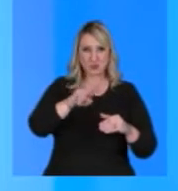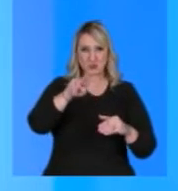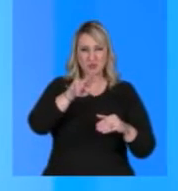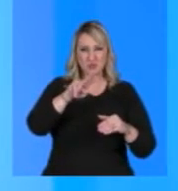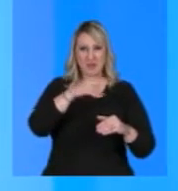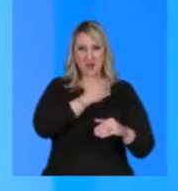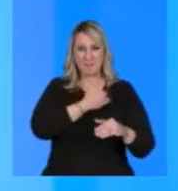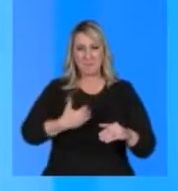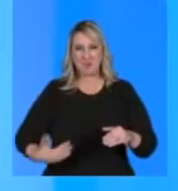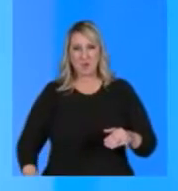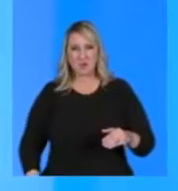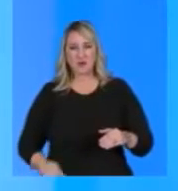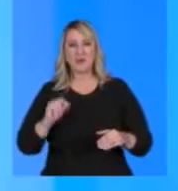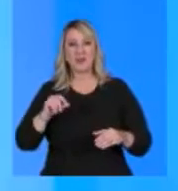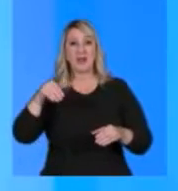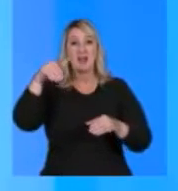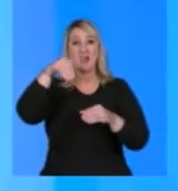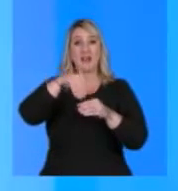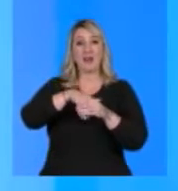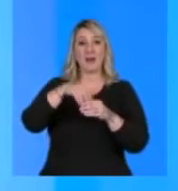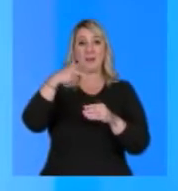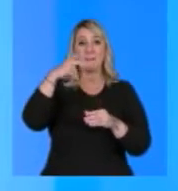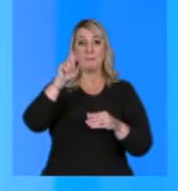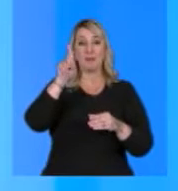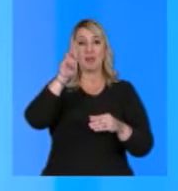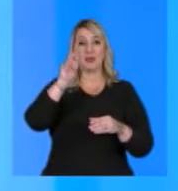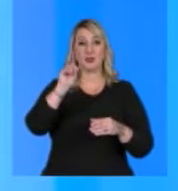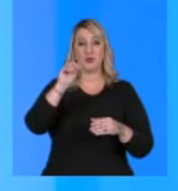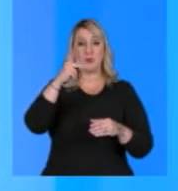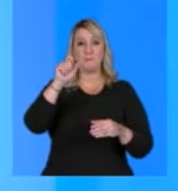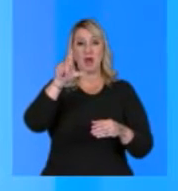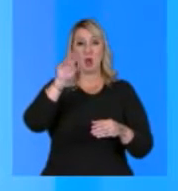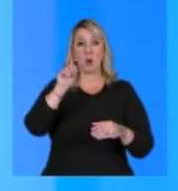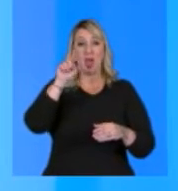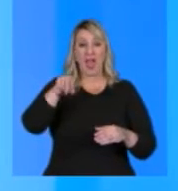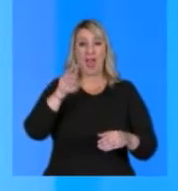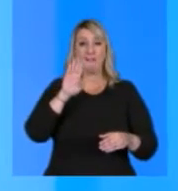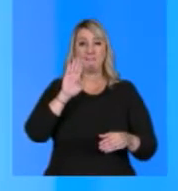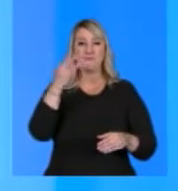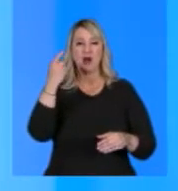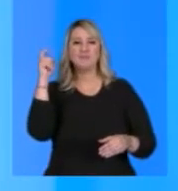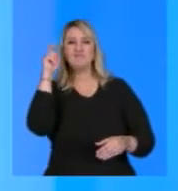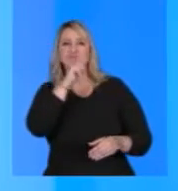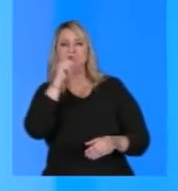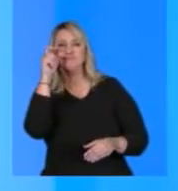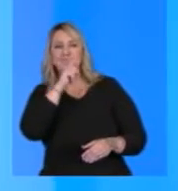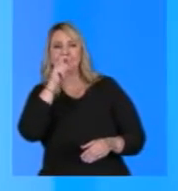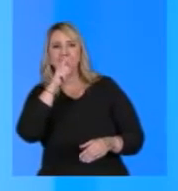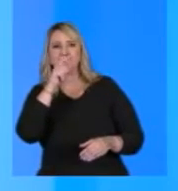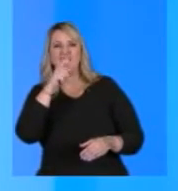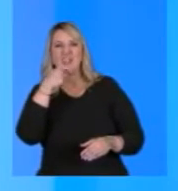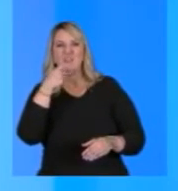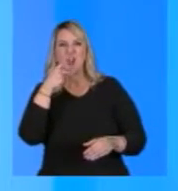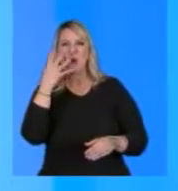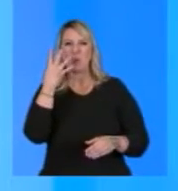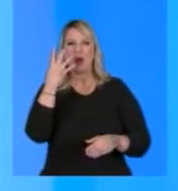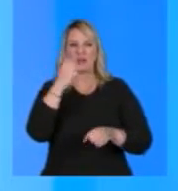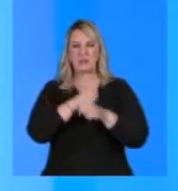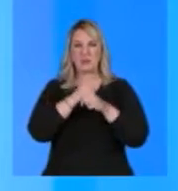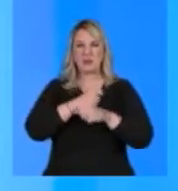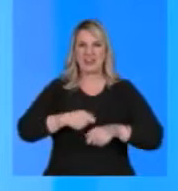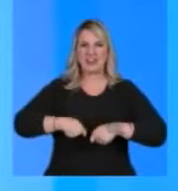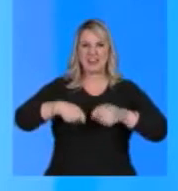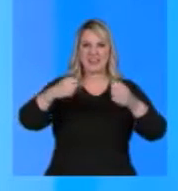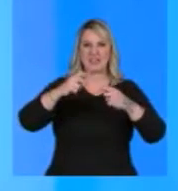é que a candidatura do pedro paulo é fake é falsa e mentirosa ele diz que vai em quatro anos gastar